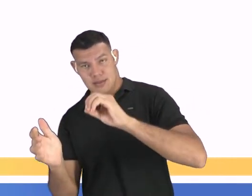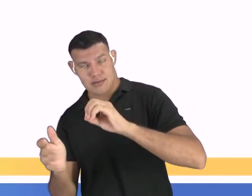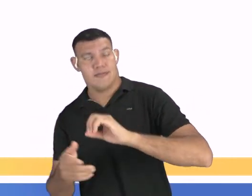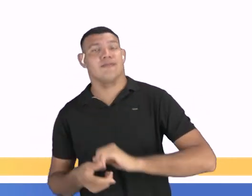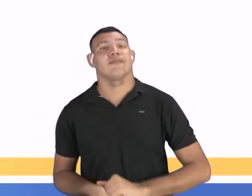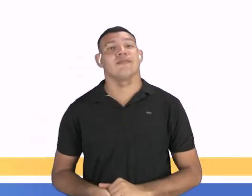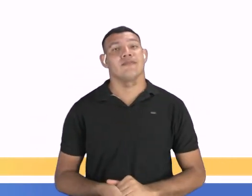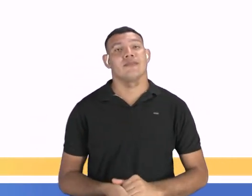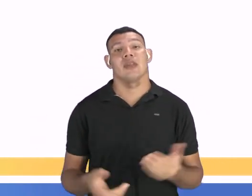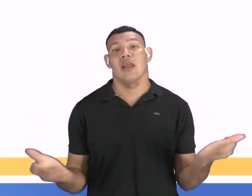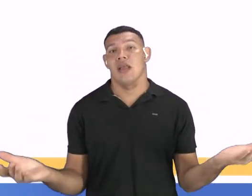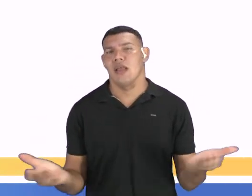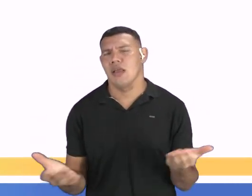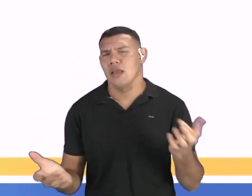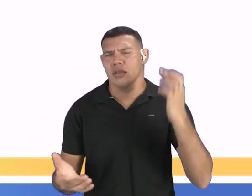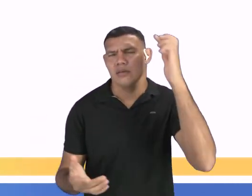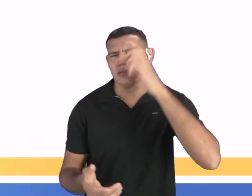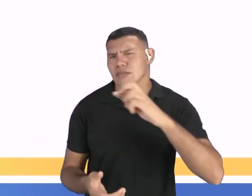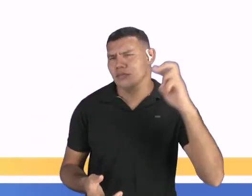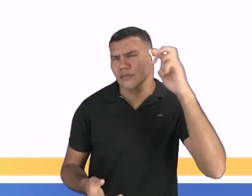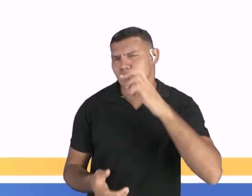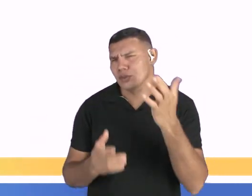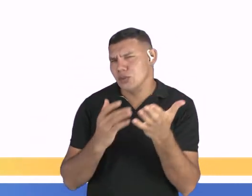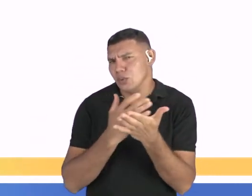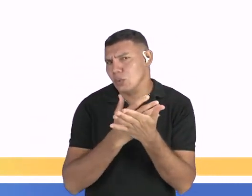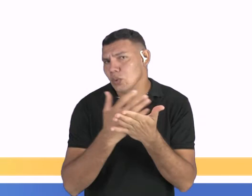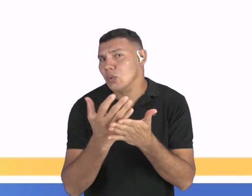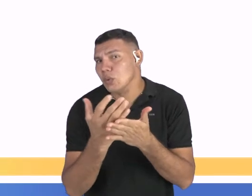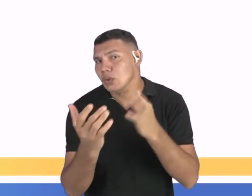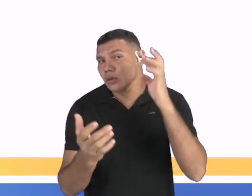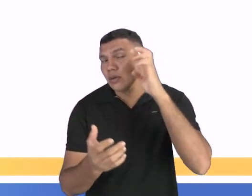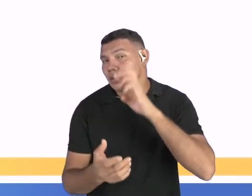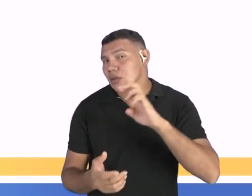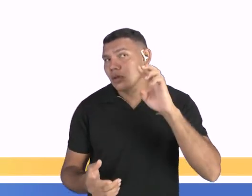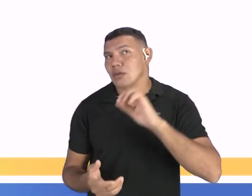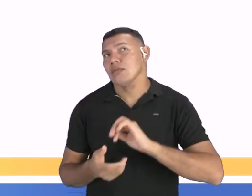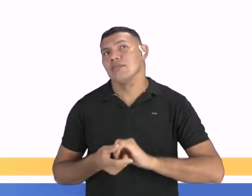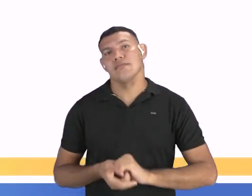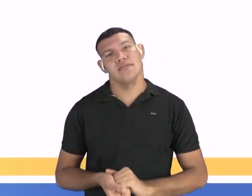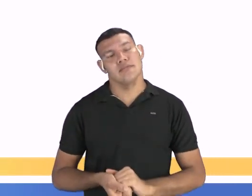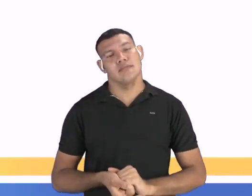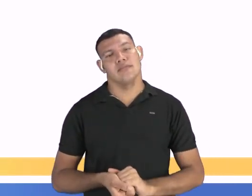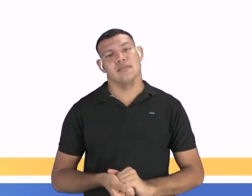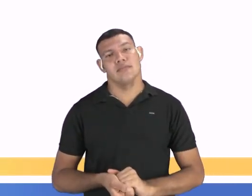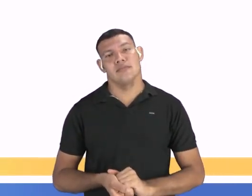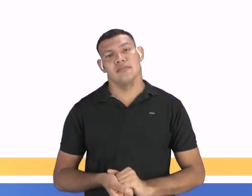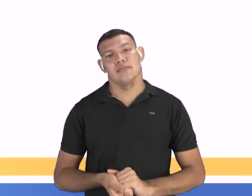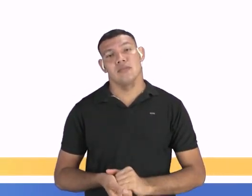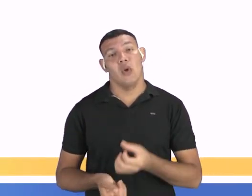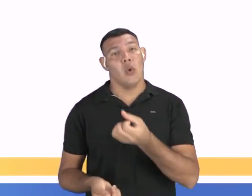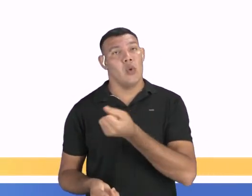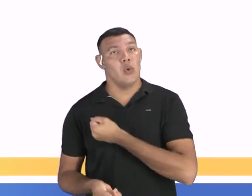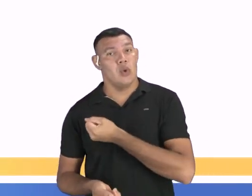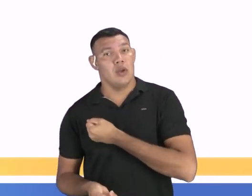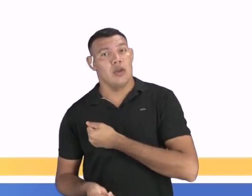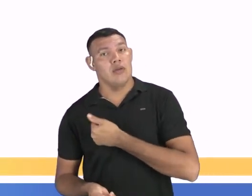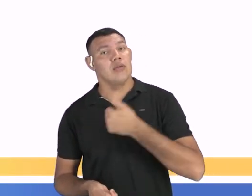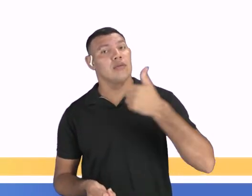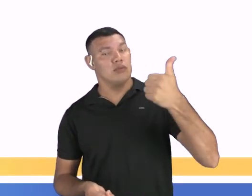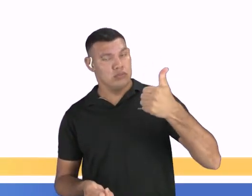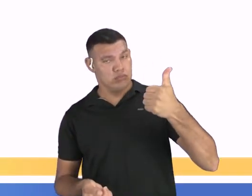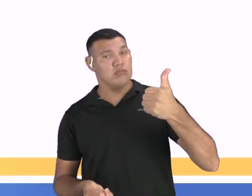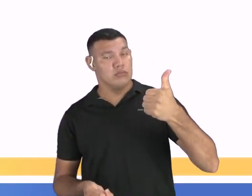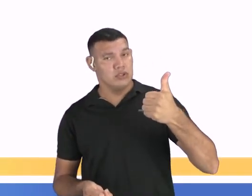72. Então, observe que nós sempre começamos observando que o número 1 é divisor